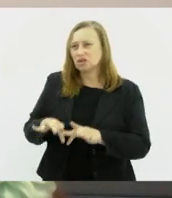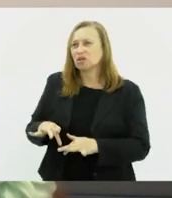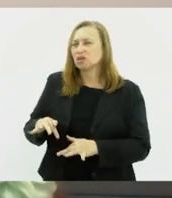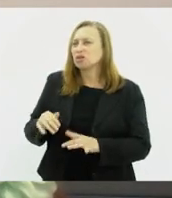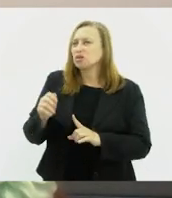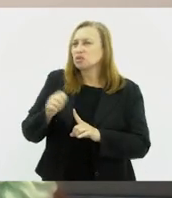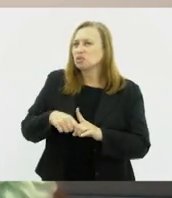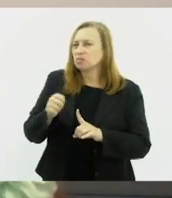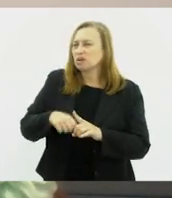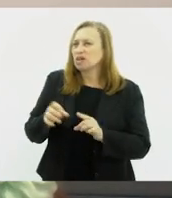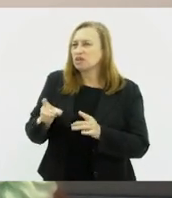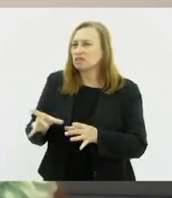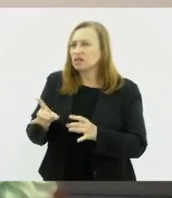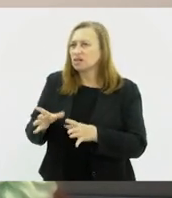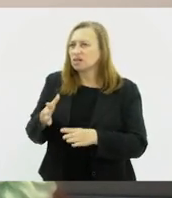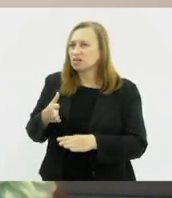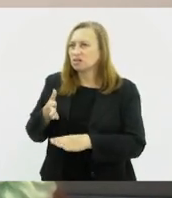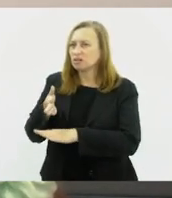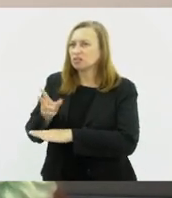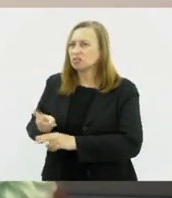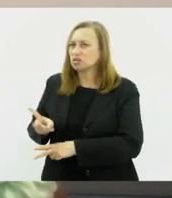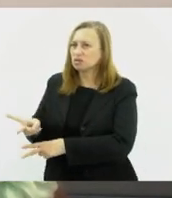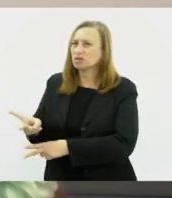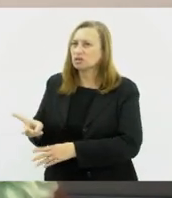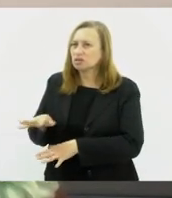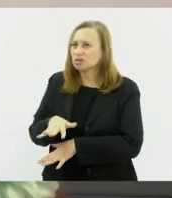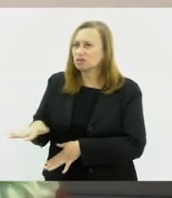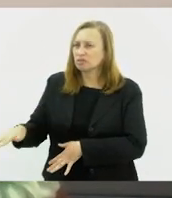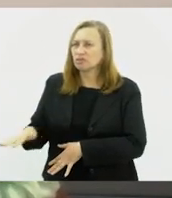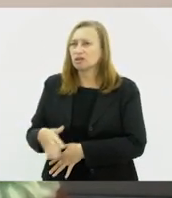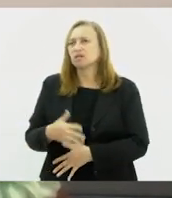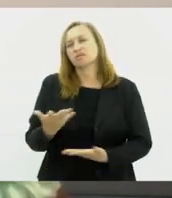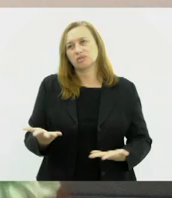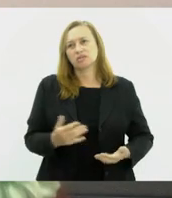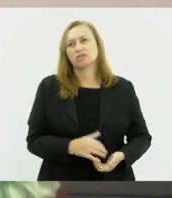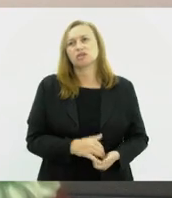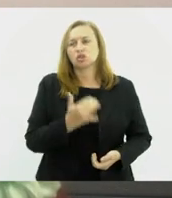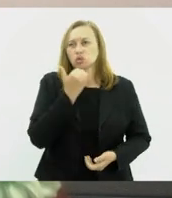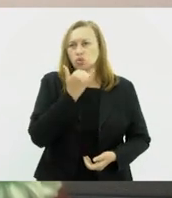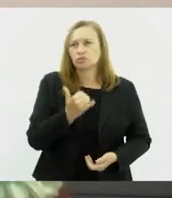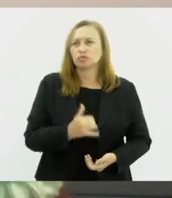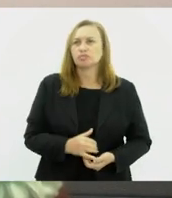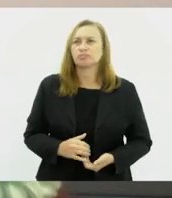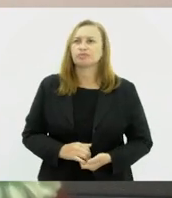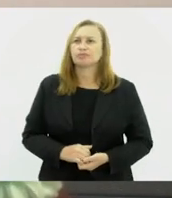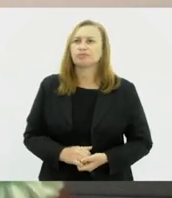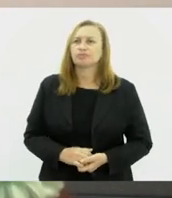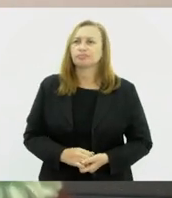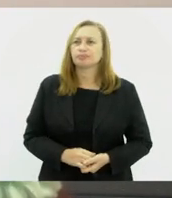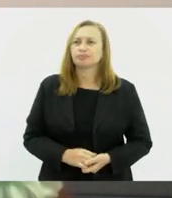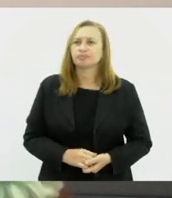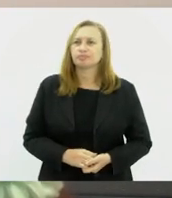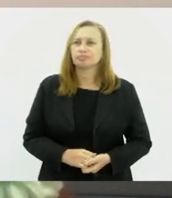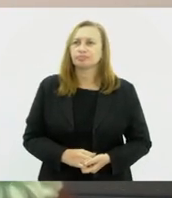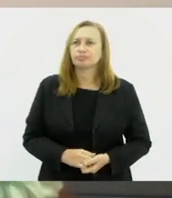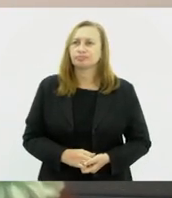vende Ficasse na favela de Manguinhos né é isso desculp valeu valeu André